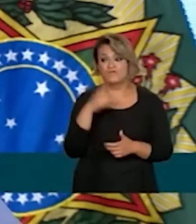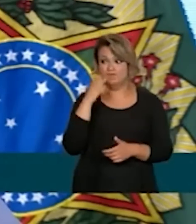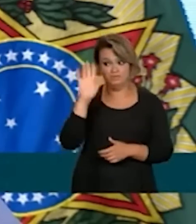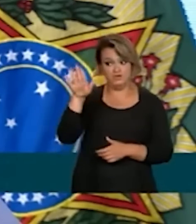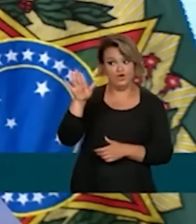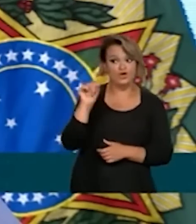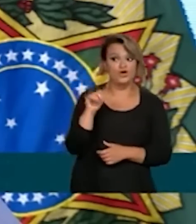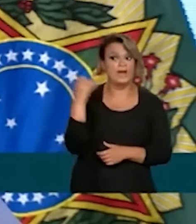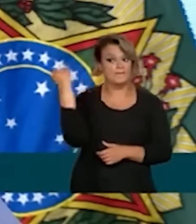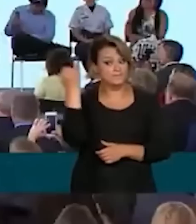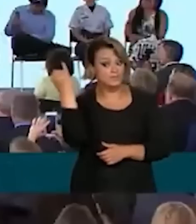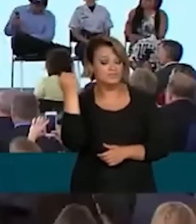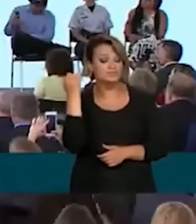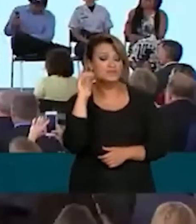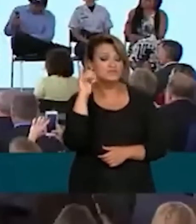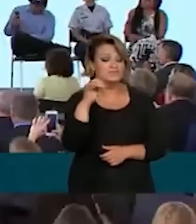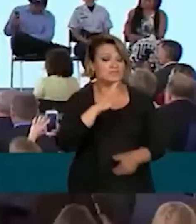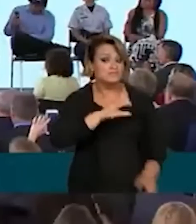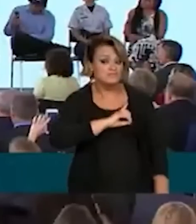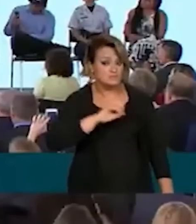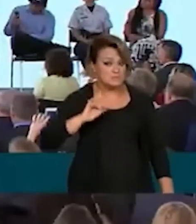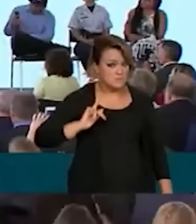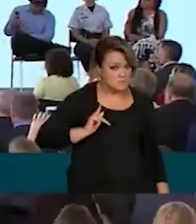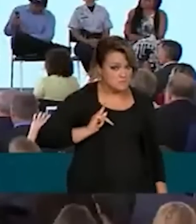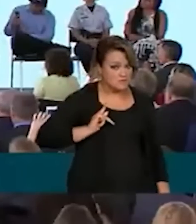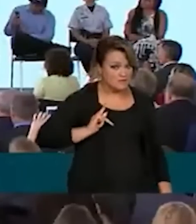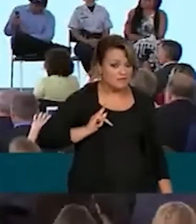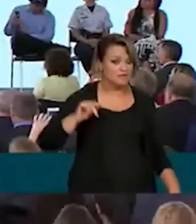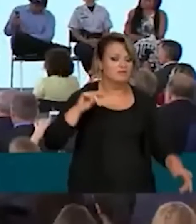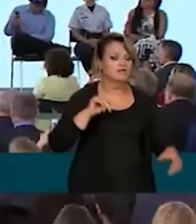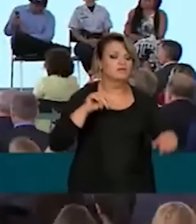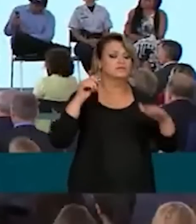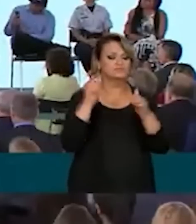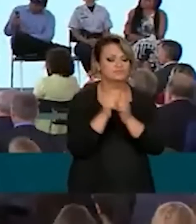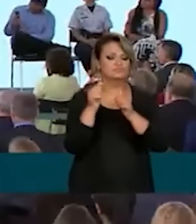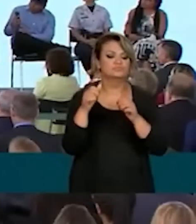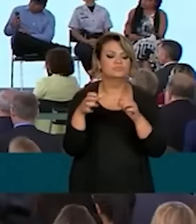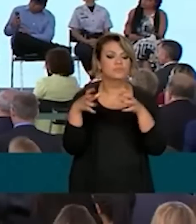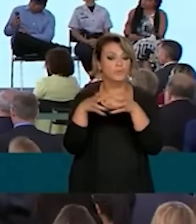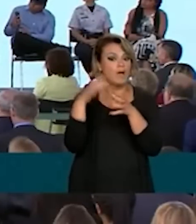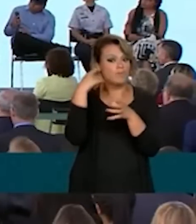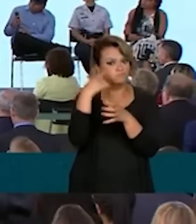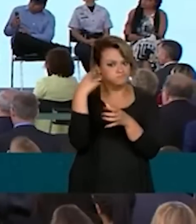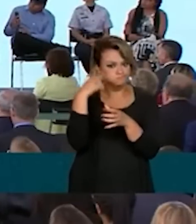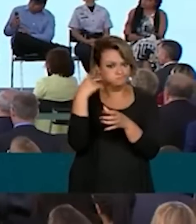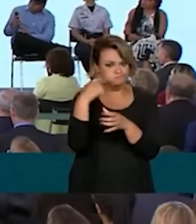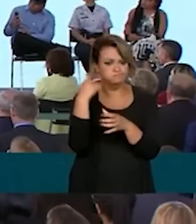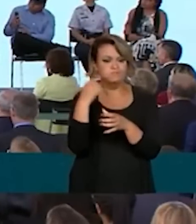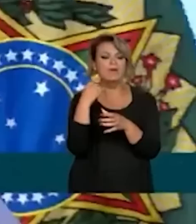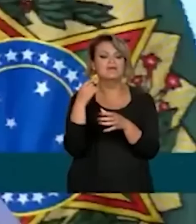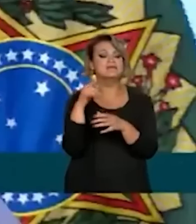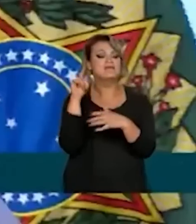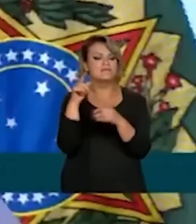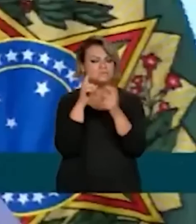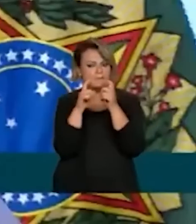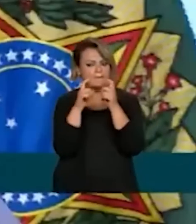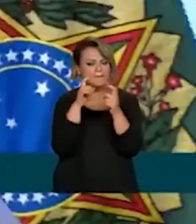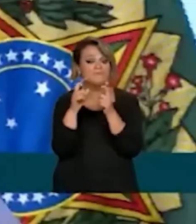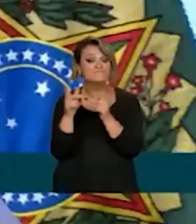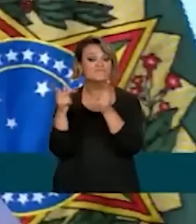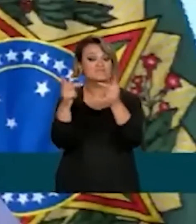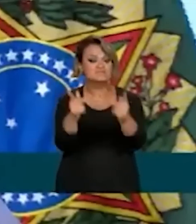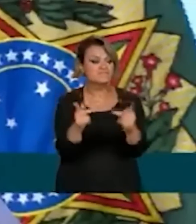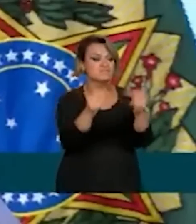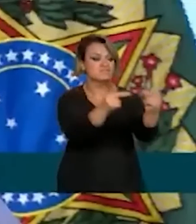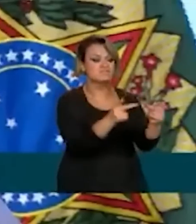pegar, sabe, a Defensoria Pública e juntar um grupo de advogados e vocês começarem a